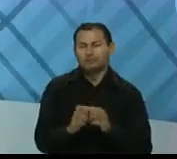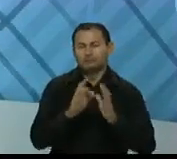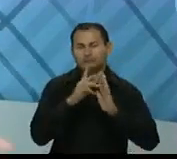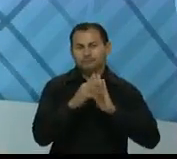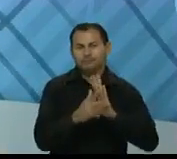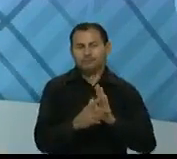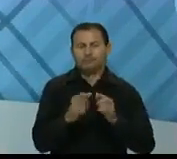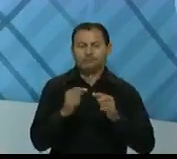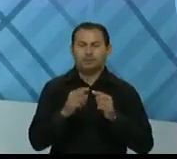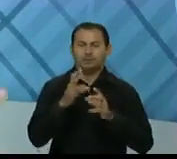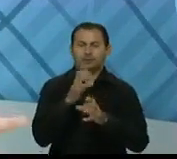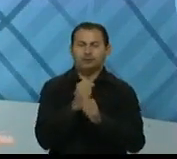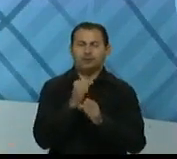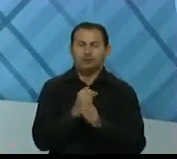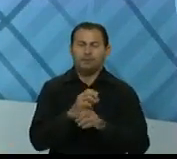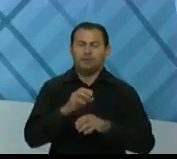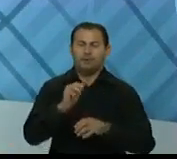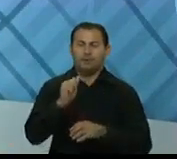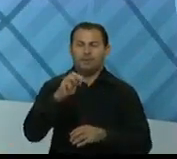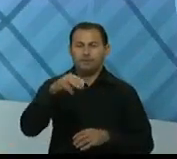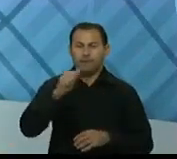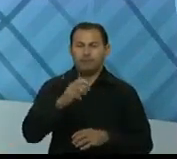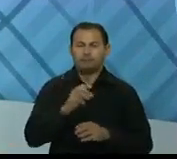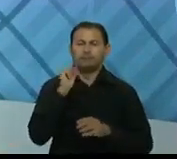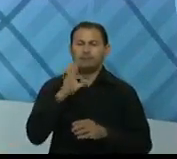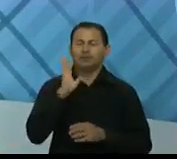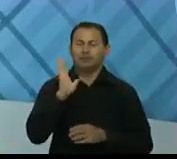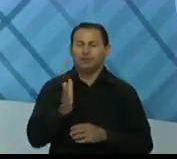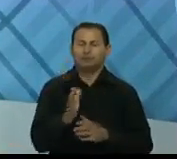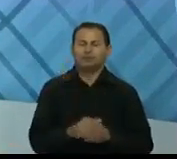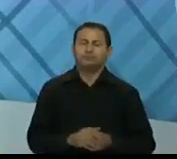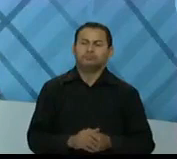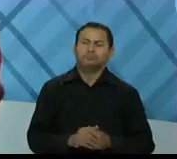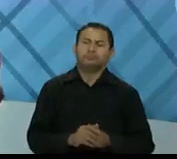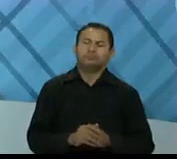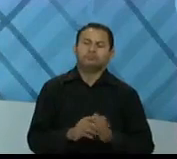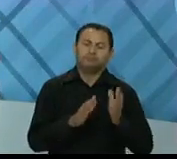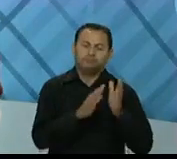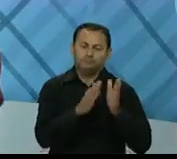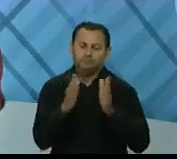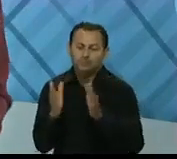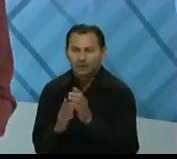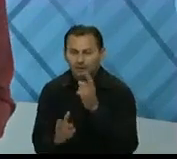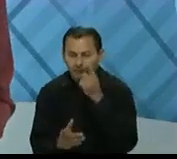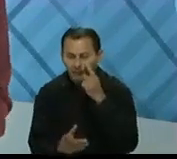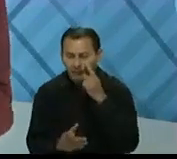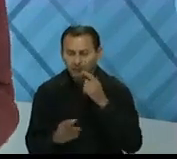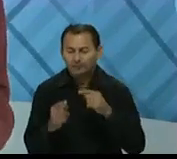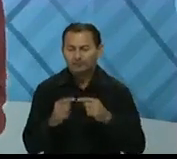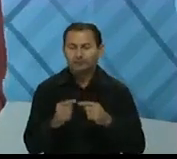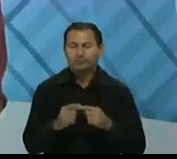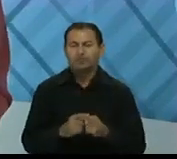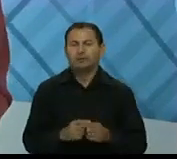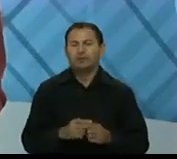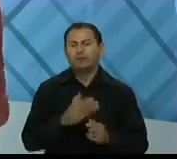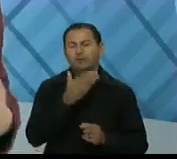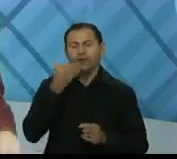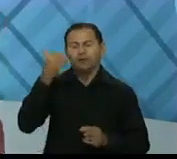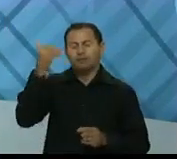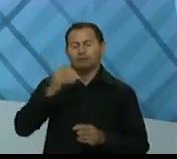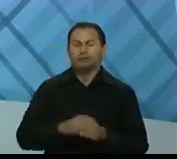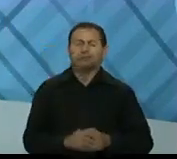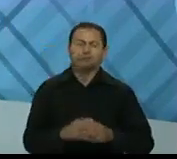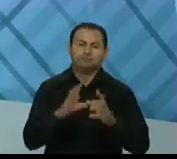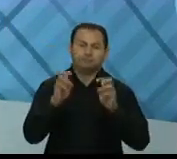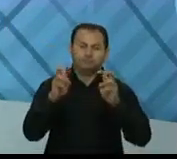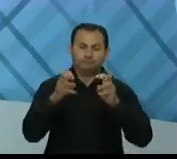diversas. Com relação ao cálculo de vária máxima também, que já vai dar uma pista do que nós vamos ver com relação à otimização, assunto